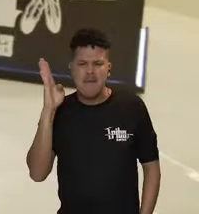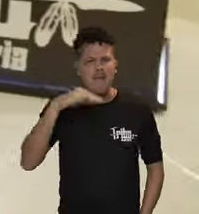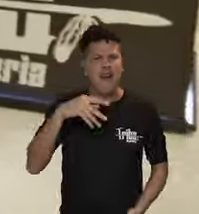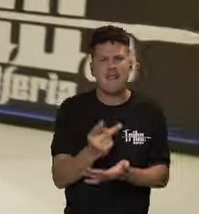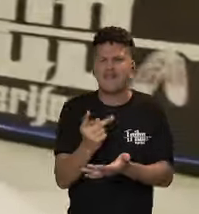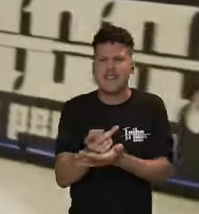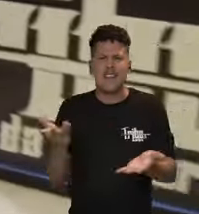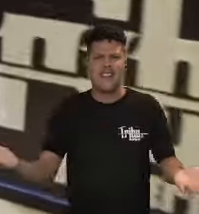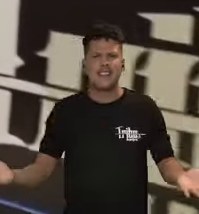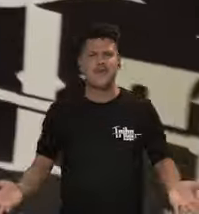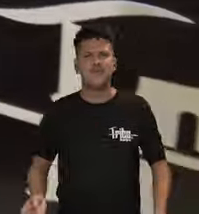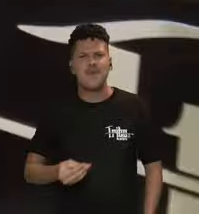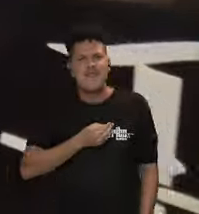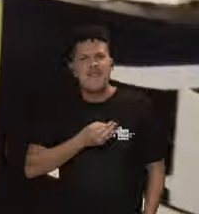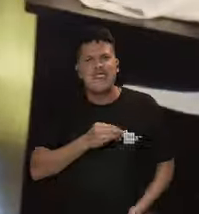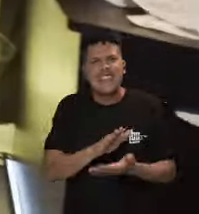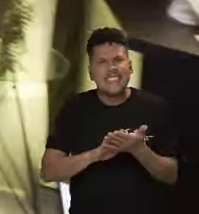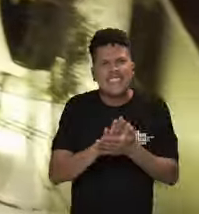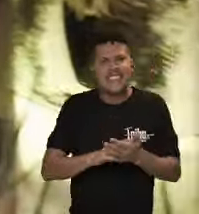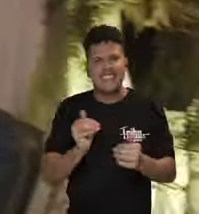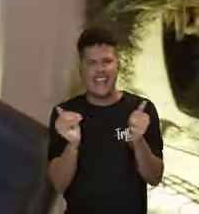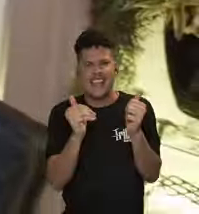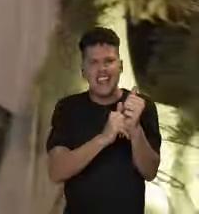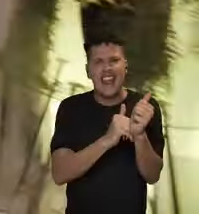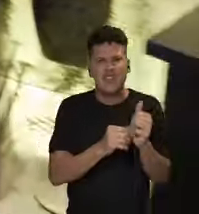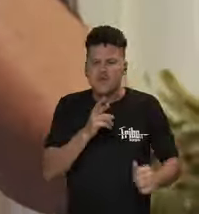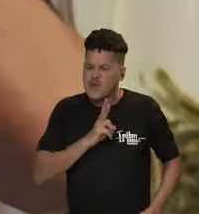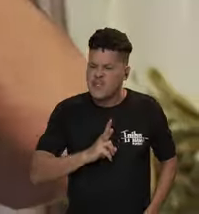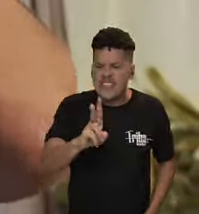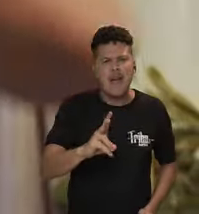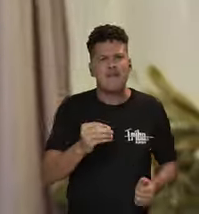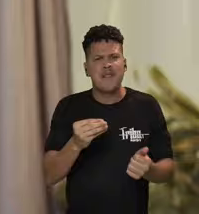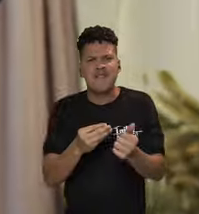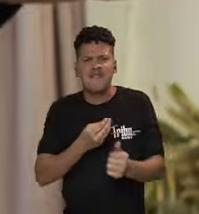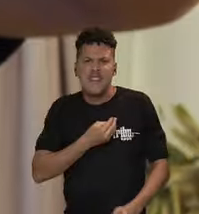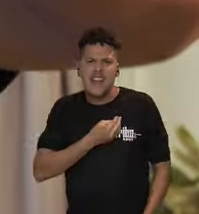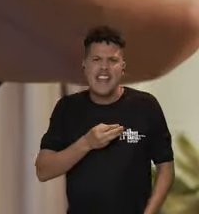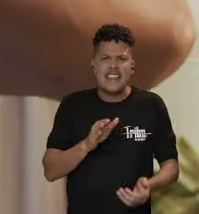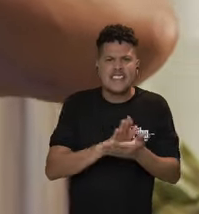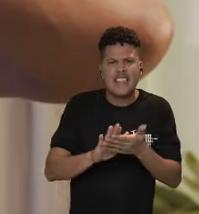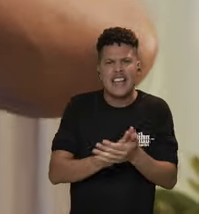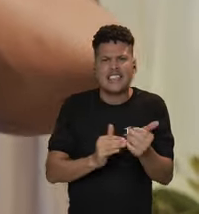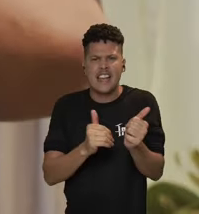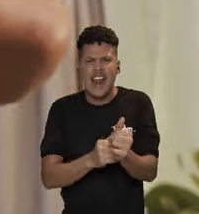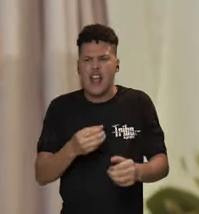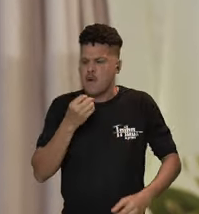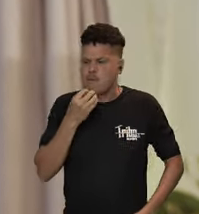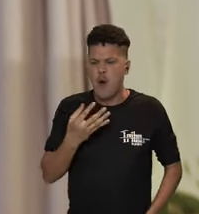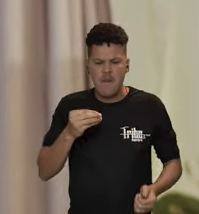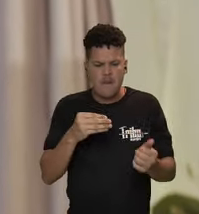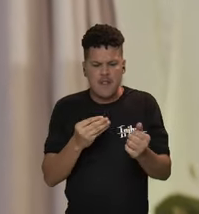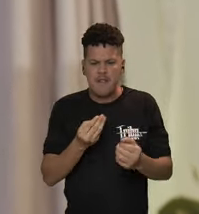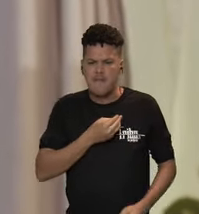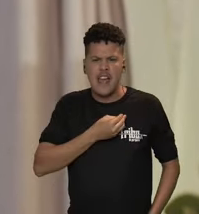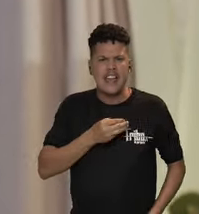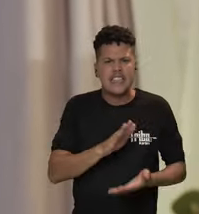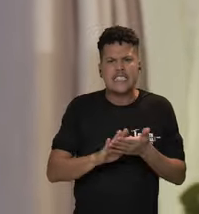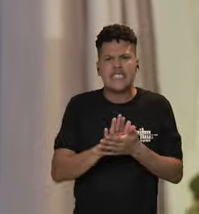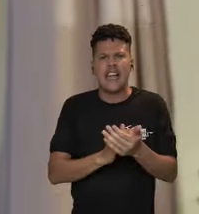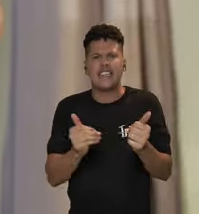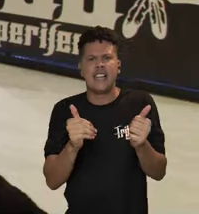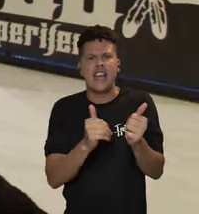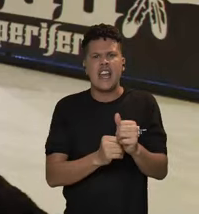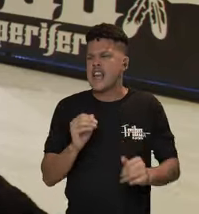jeito. Viver sem segredo, e sempre viver sem segredo. Bom é viver sem segredo, sem prova